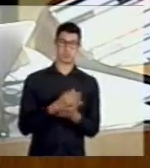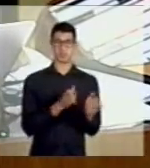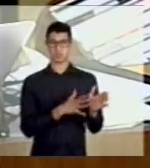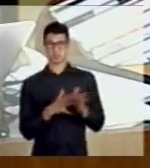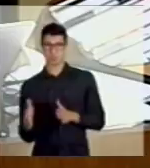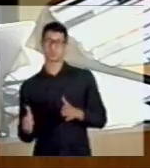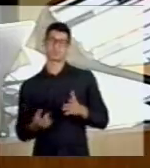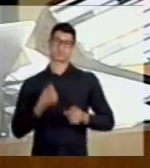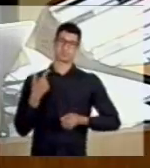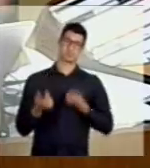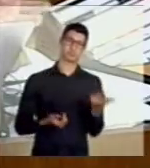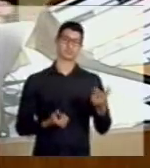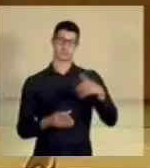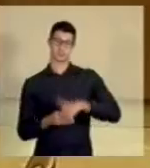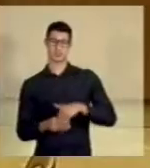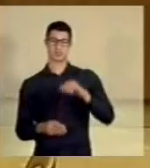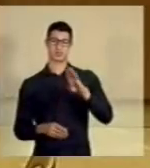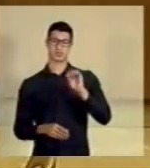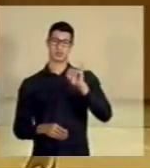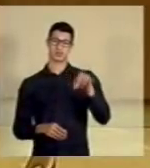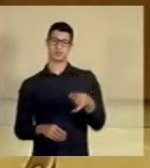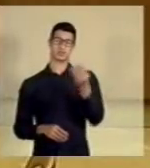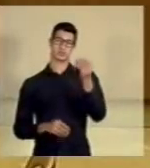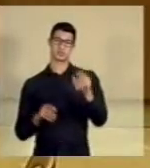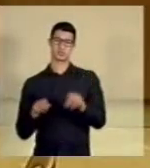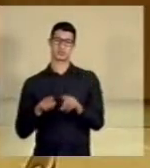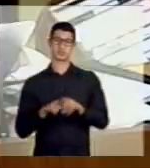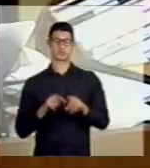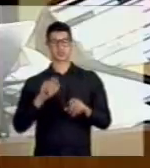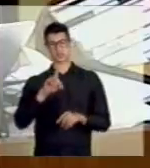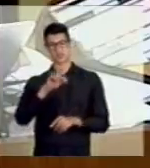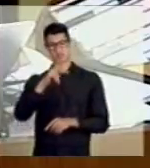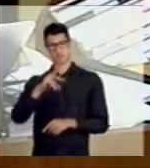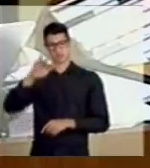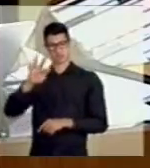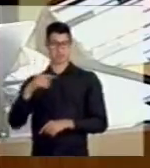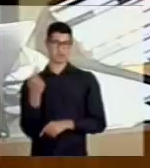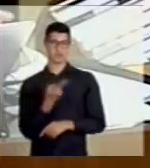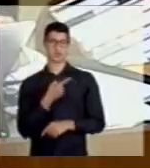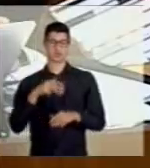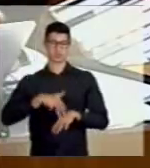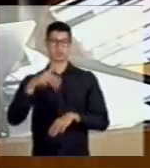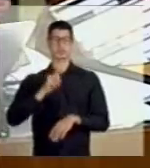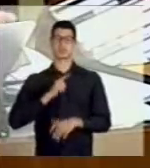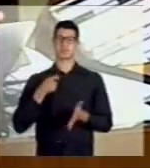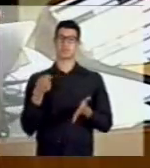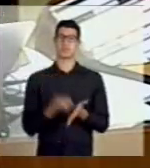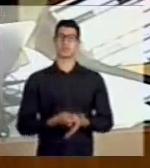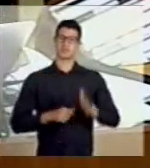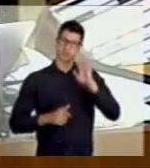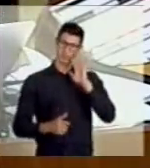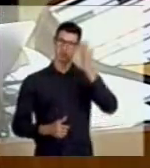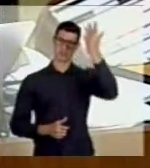foi suscitado no bojo ou em meio à tramitação dessa DPF e nós, como magistrado, temos a obrigação de